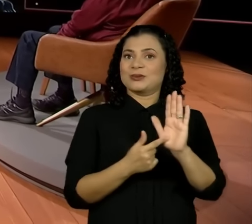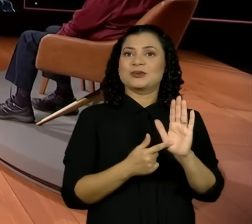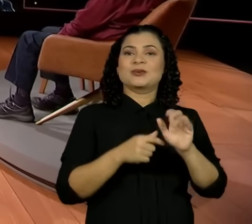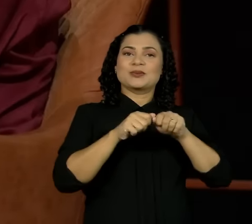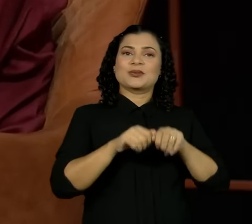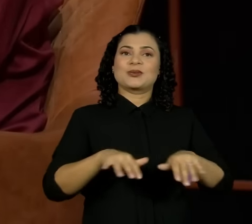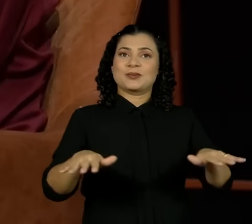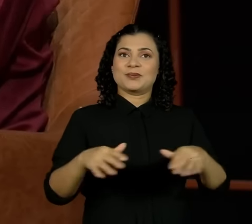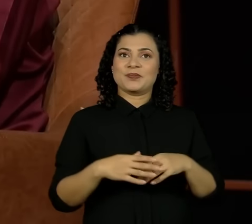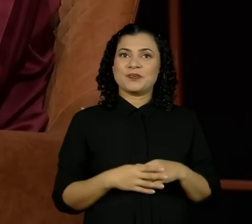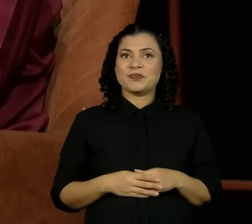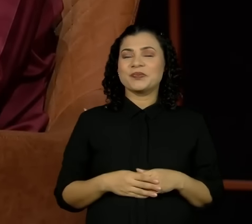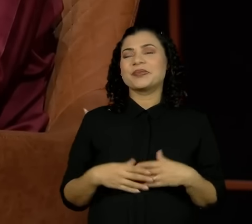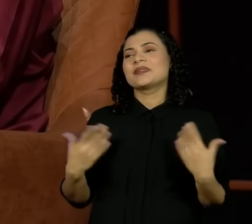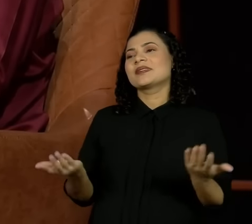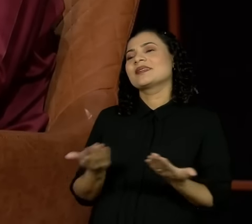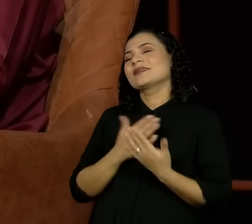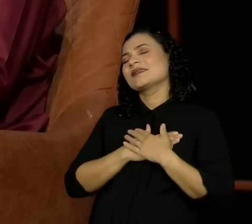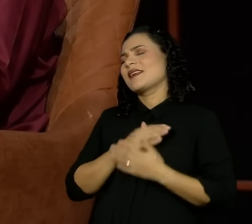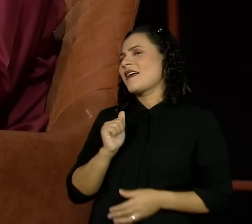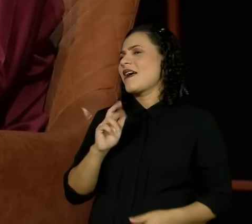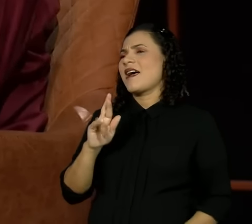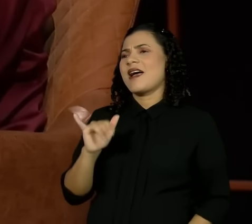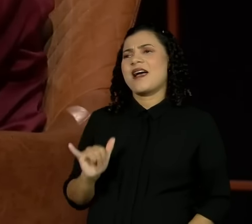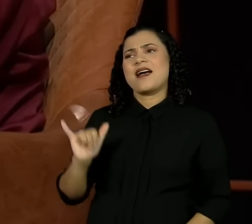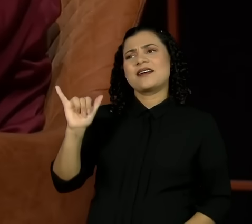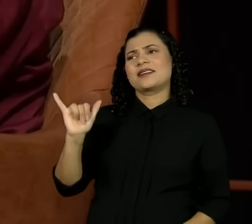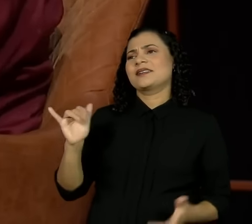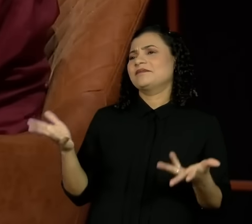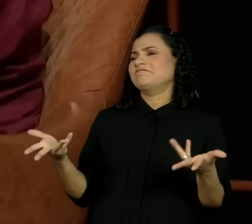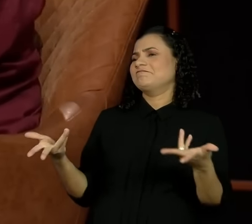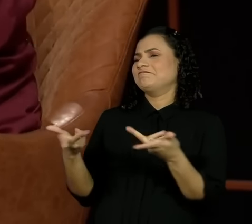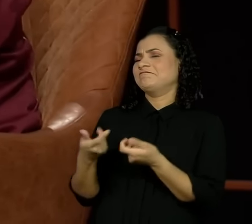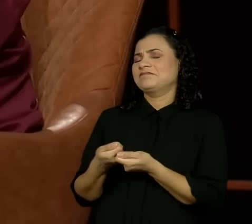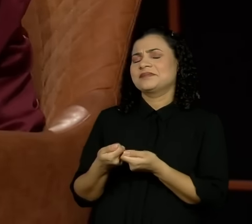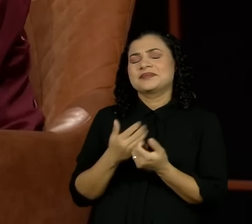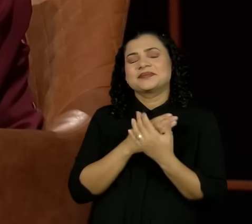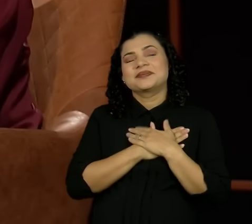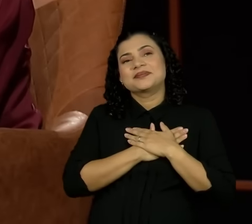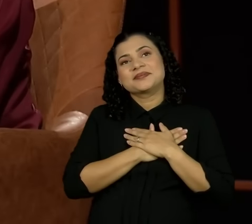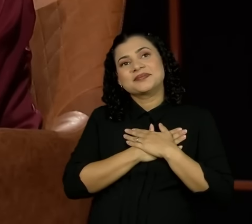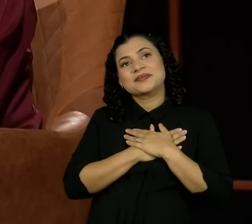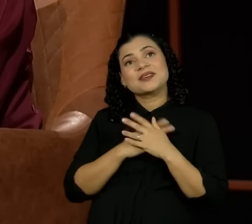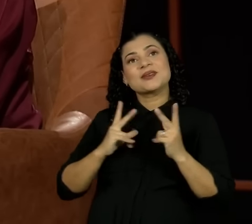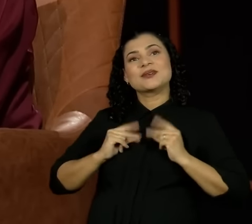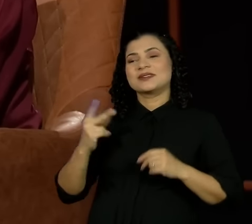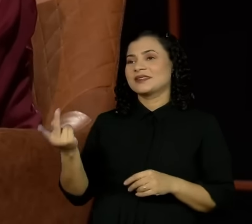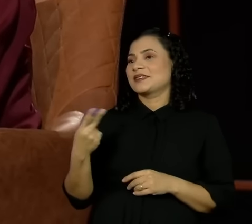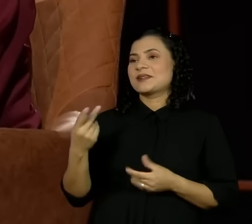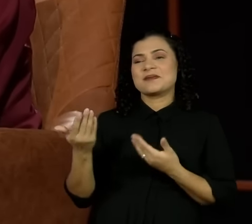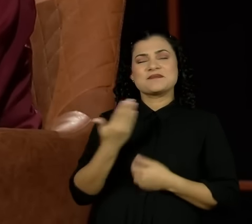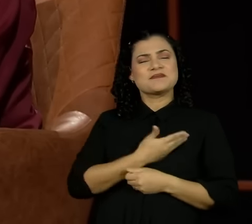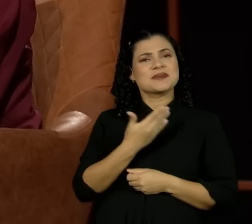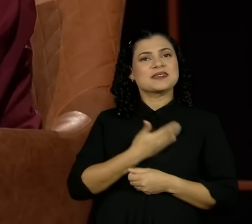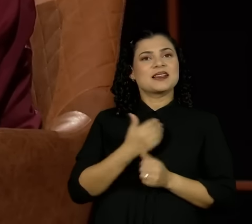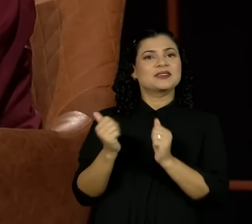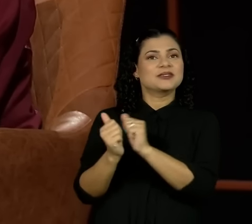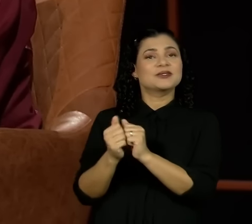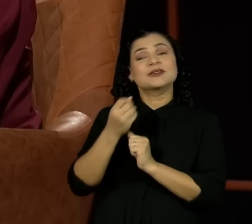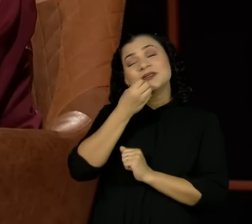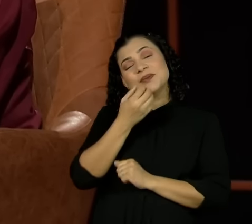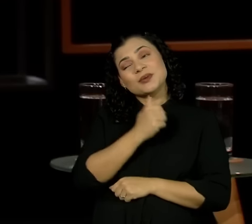Ari, olha, incrível, Ari. Incrível, Ari. Que cara. Foi incrível a nossa amizade também. Ai, que